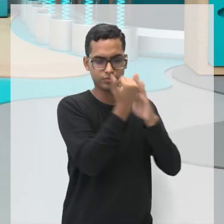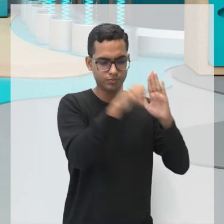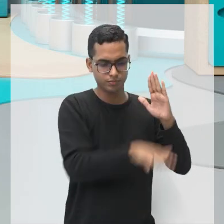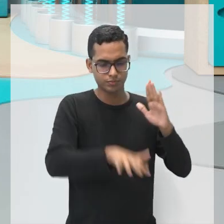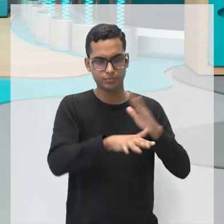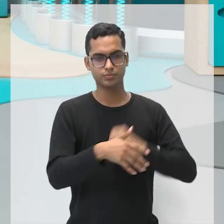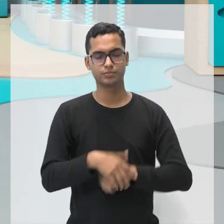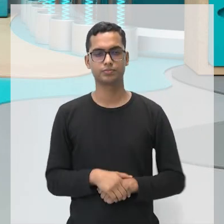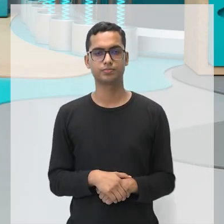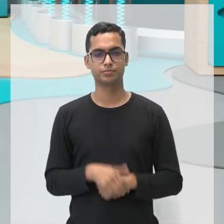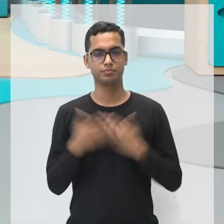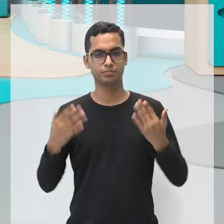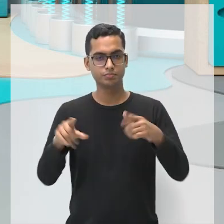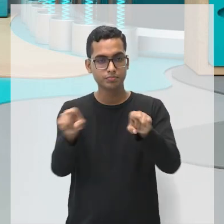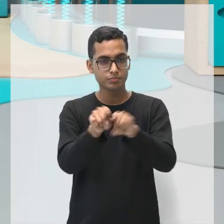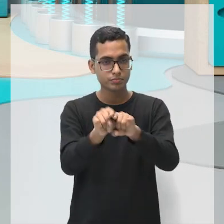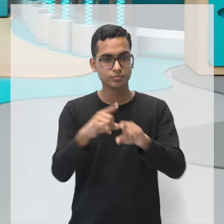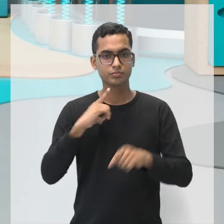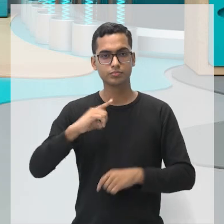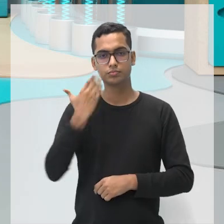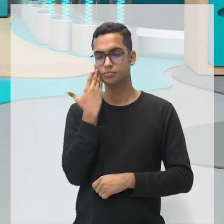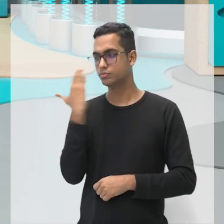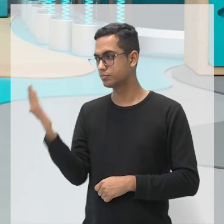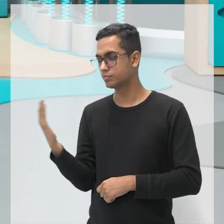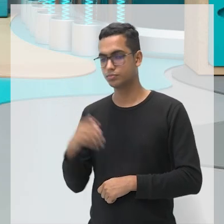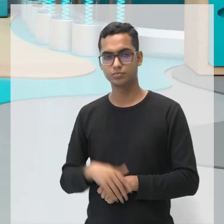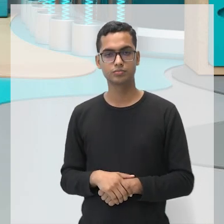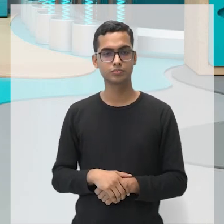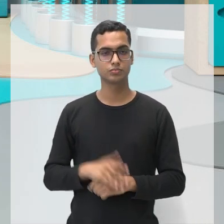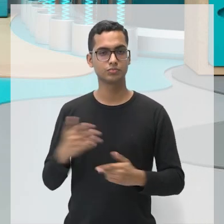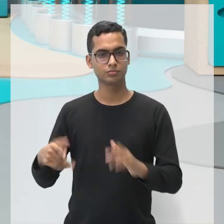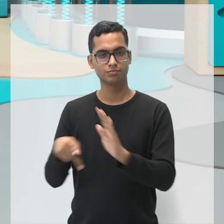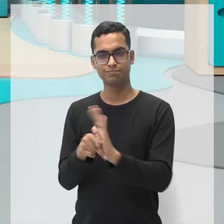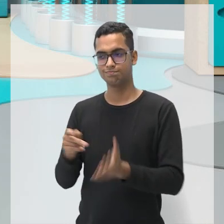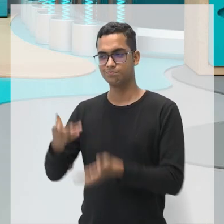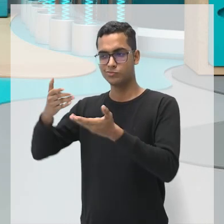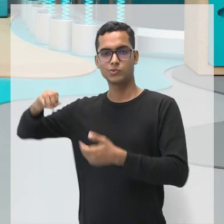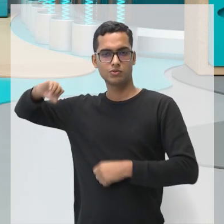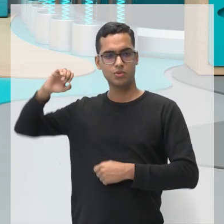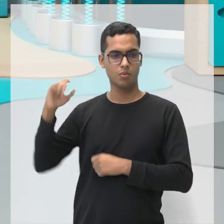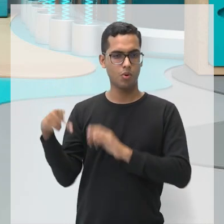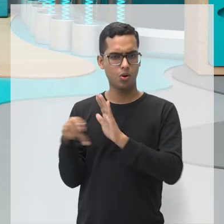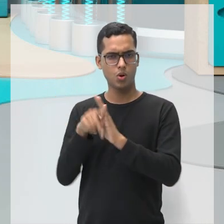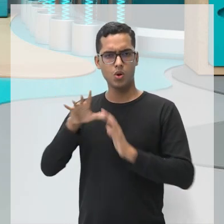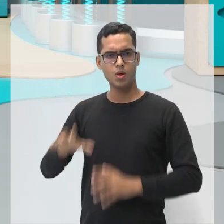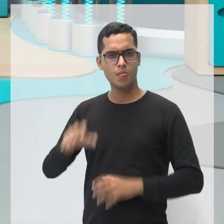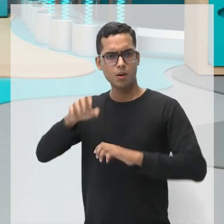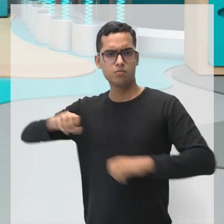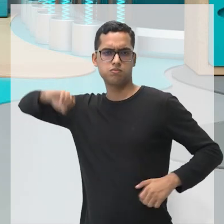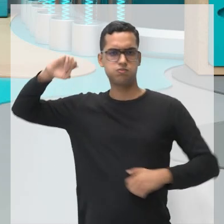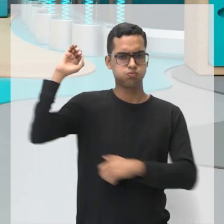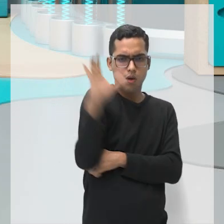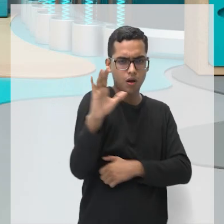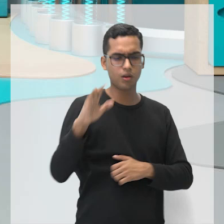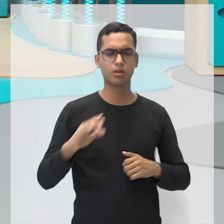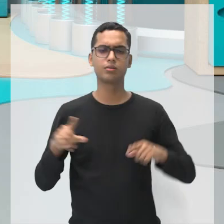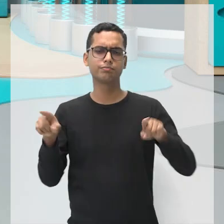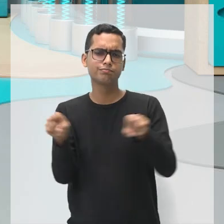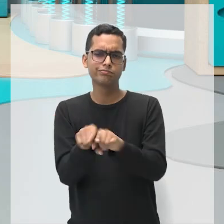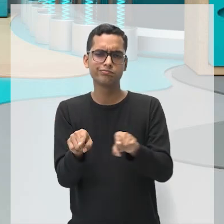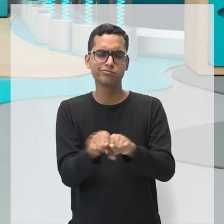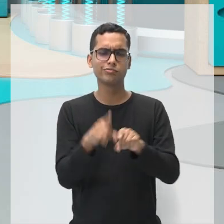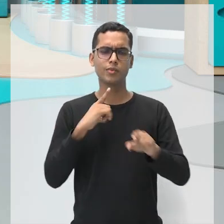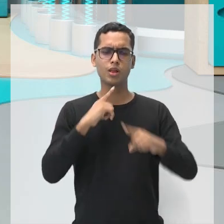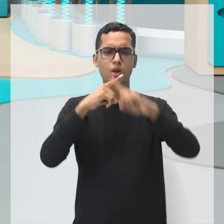por essa modalidade, a gente tem a opção também do mini handebol, olha só. O mini handebol, igualmente ao basquete, igual ao mini